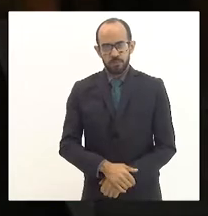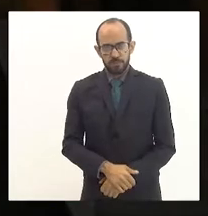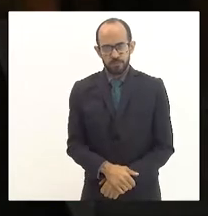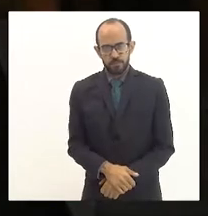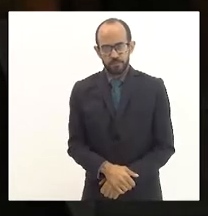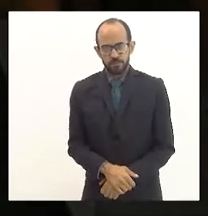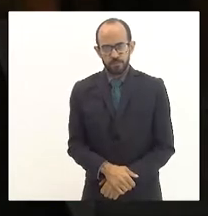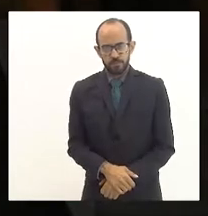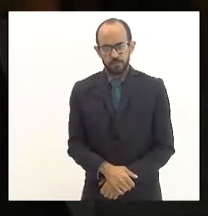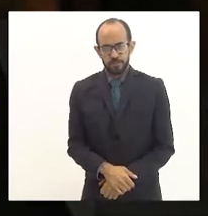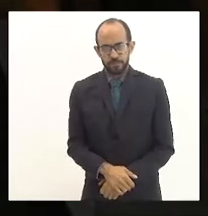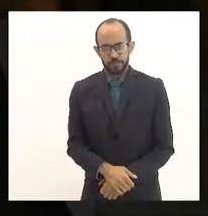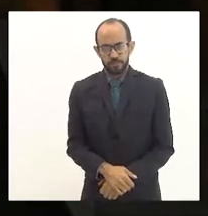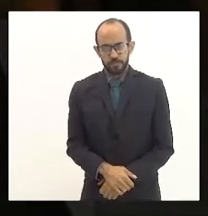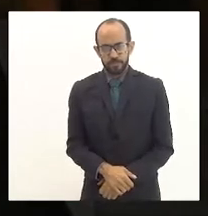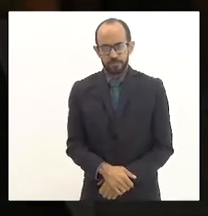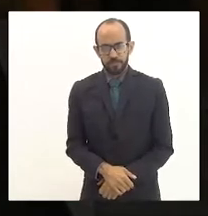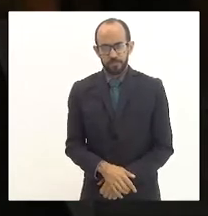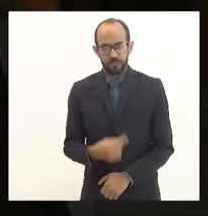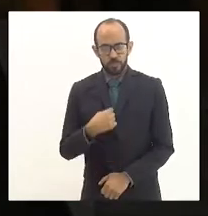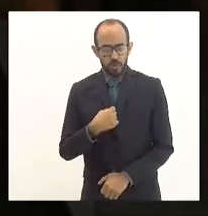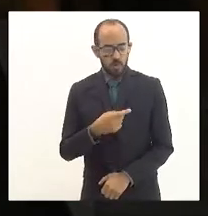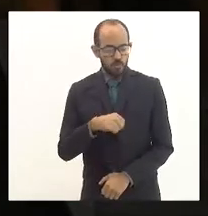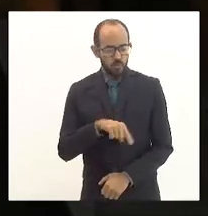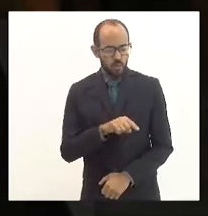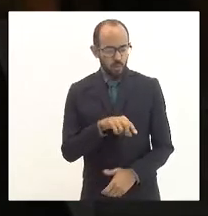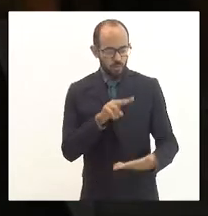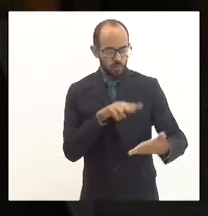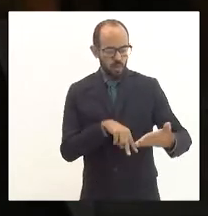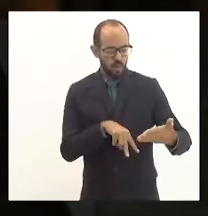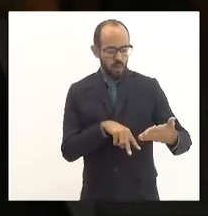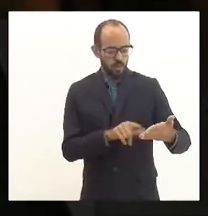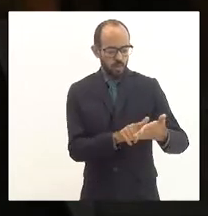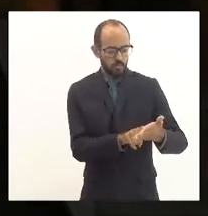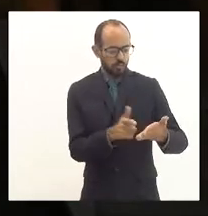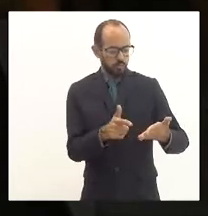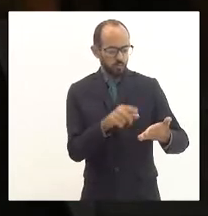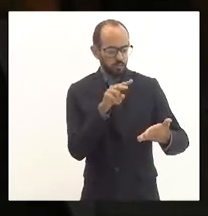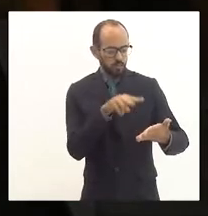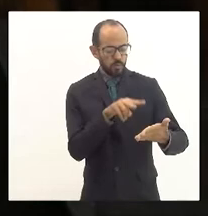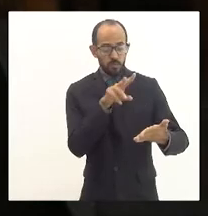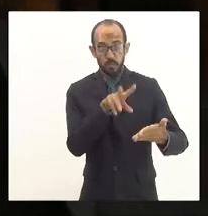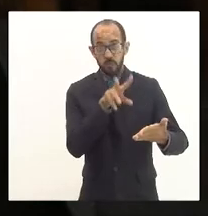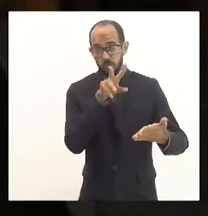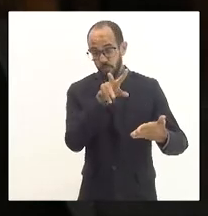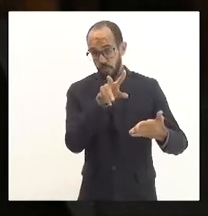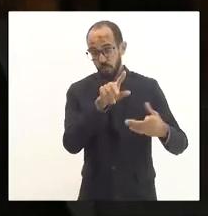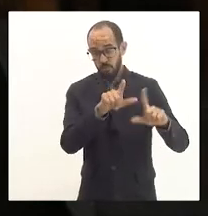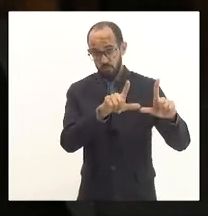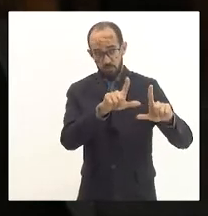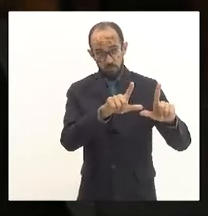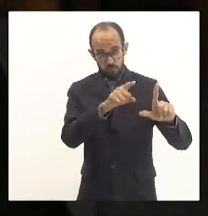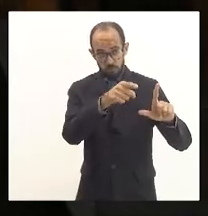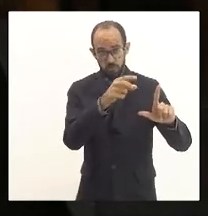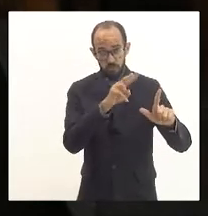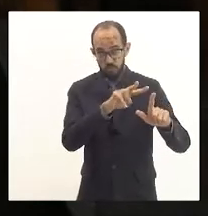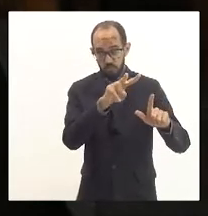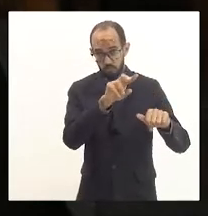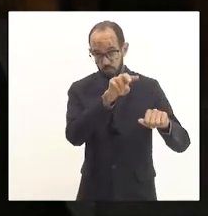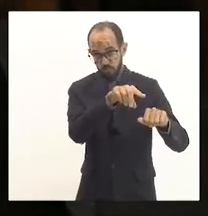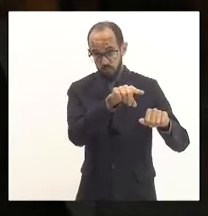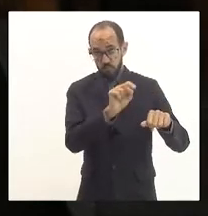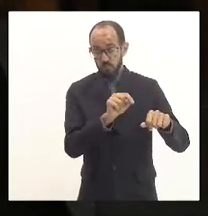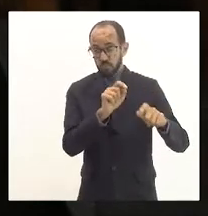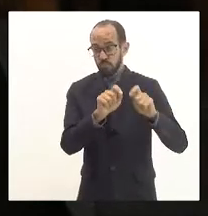e aí recuo jornais e verifico o que nos últimos